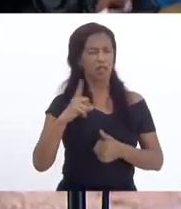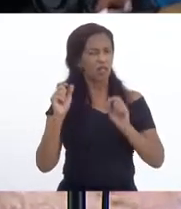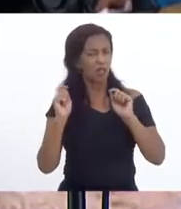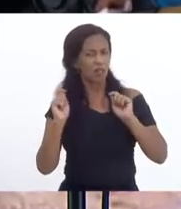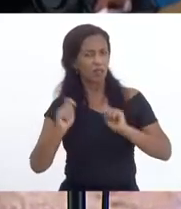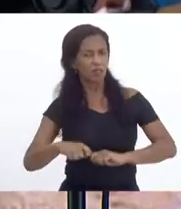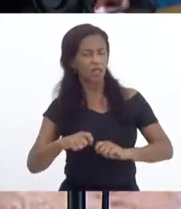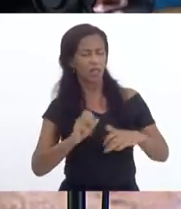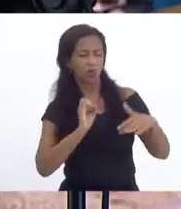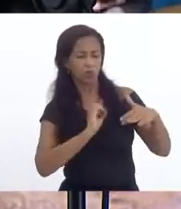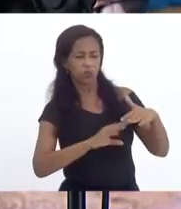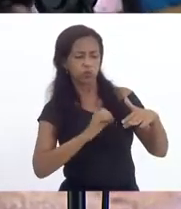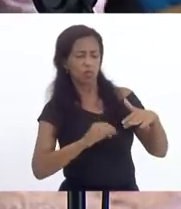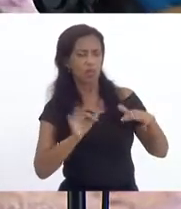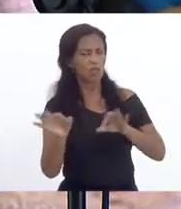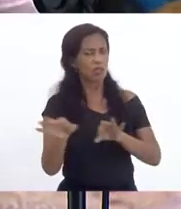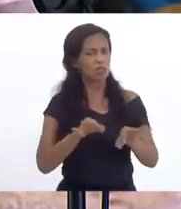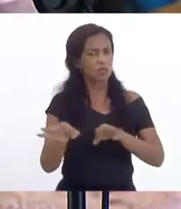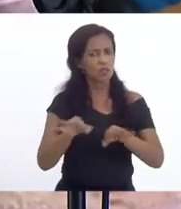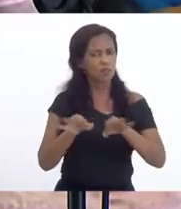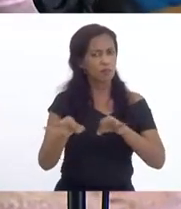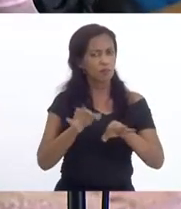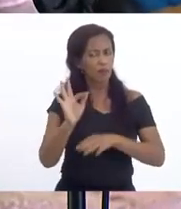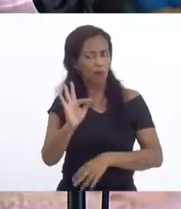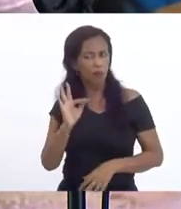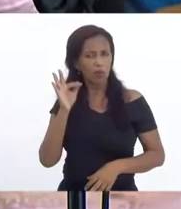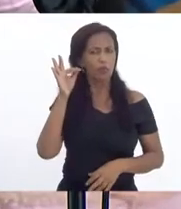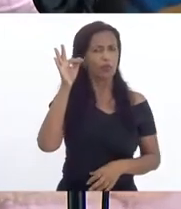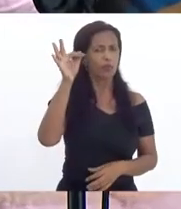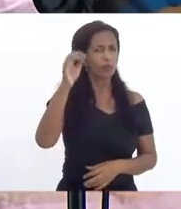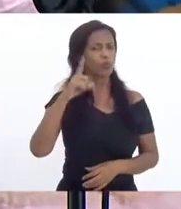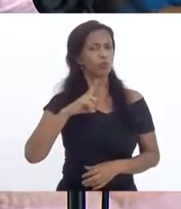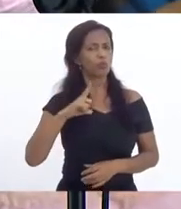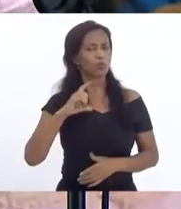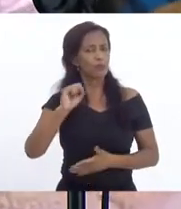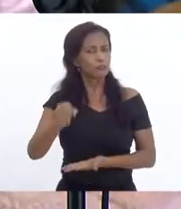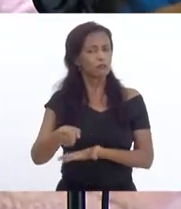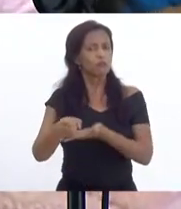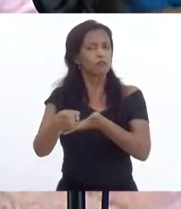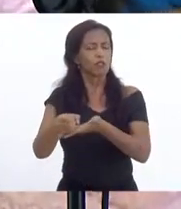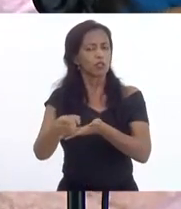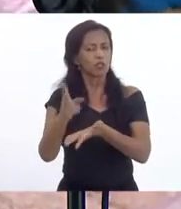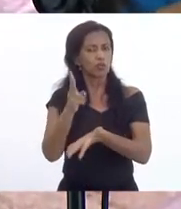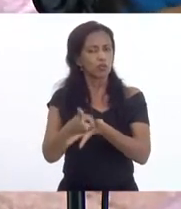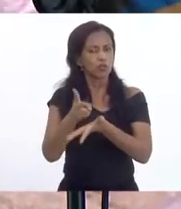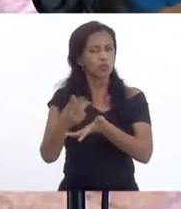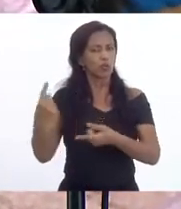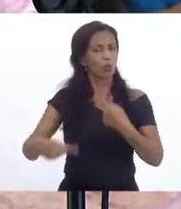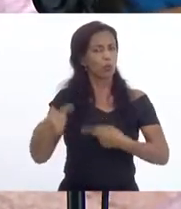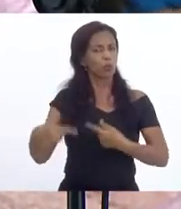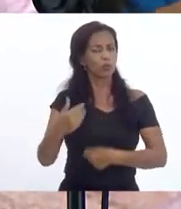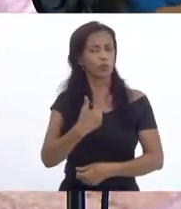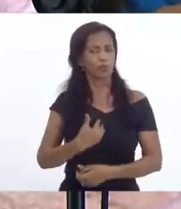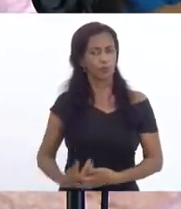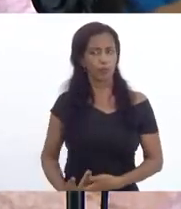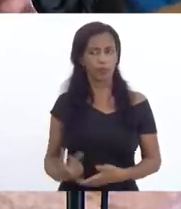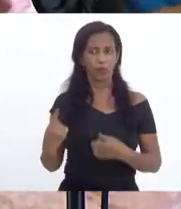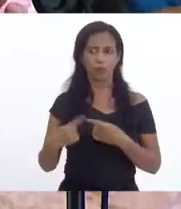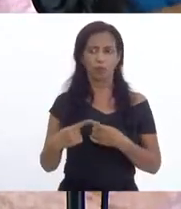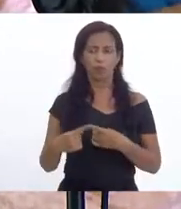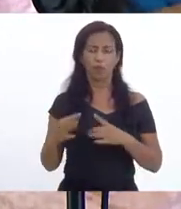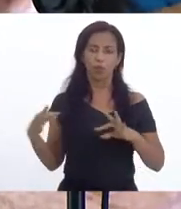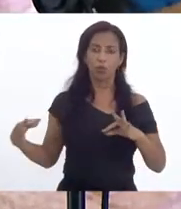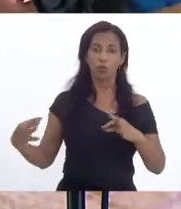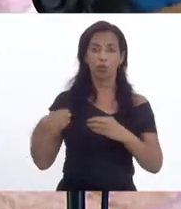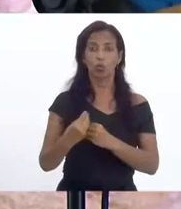riquezas do presente, mas preparar para que lá no futuro você tenha a sustentabilidade de manter as políticas públicas, porque a questão